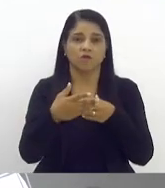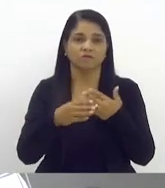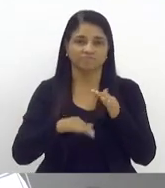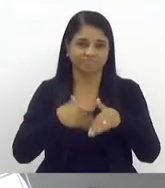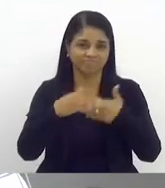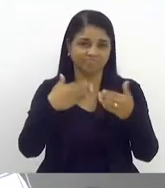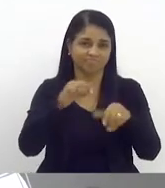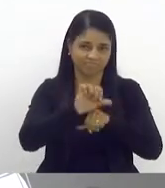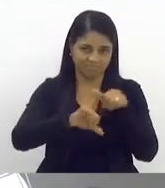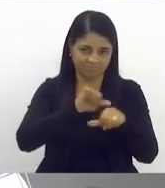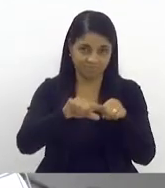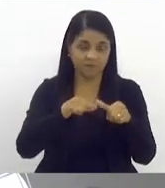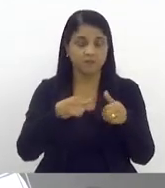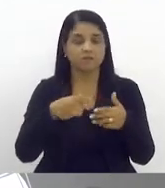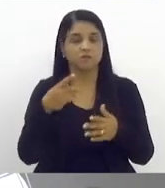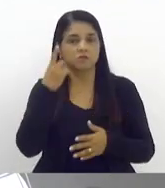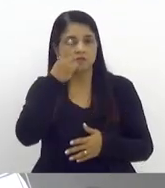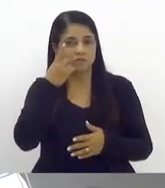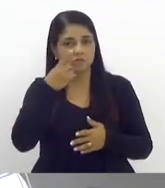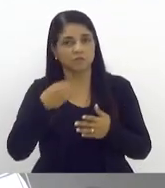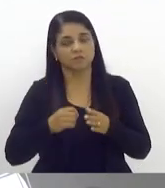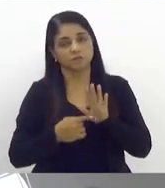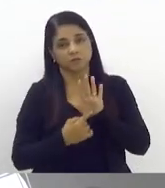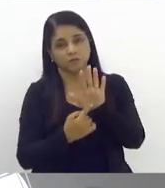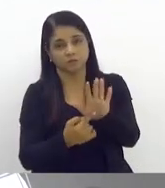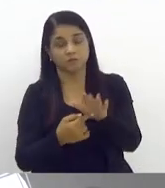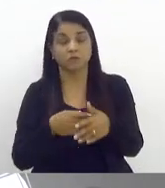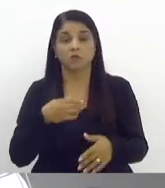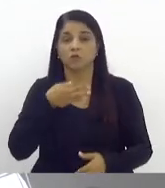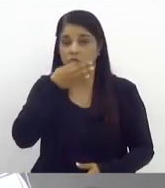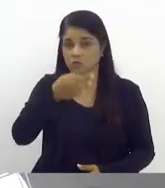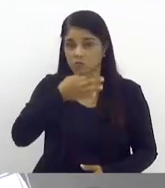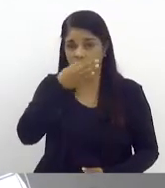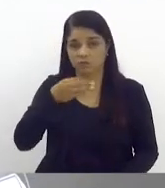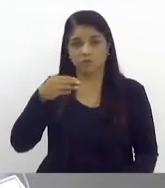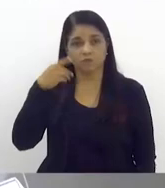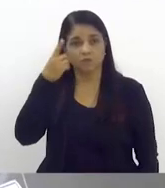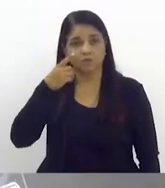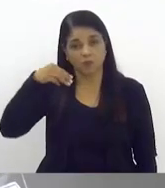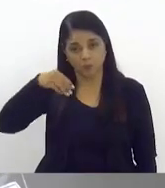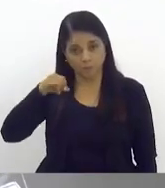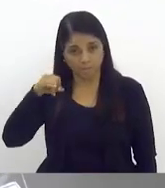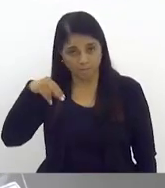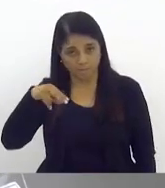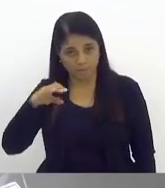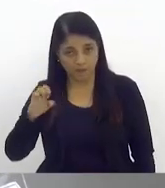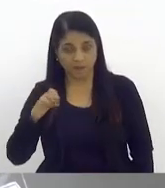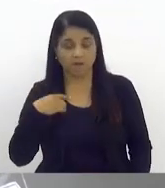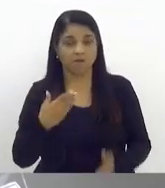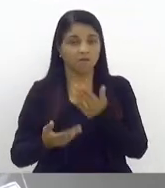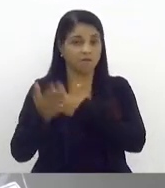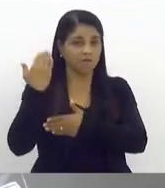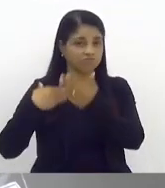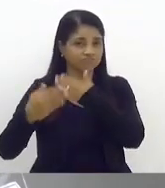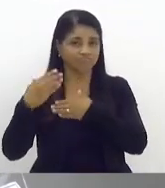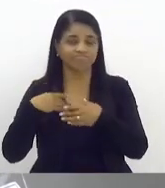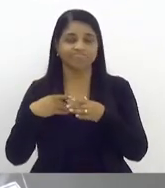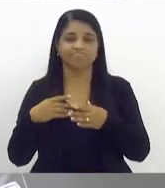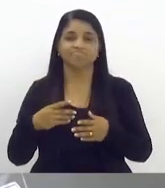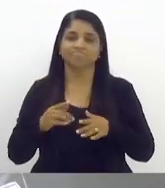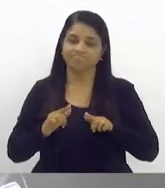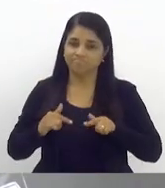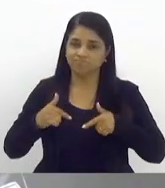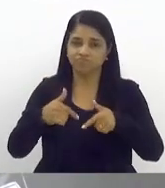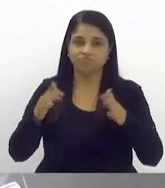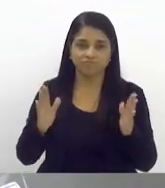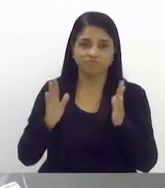que o apresenta, em que pese o argumento do deputado Mink de que a época não tinha sido tão enfrentado pelo Supremo Tribunal Federal, mas é por isso que